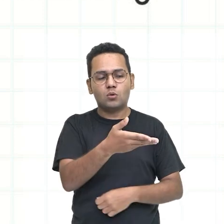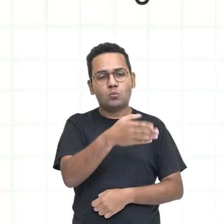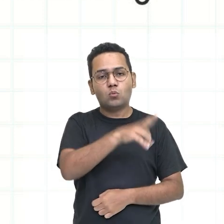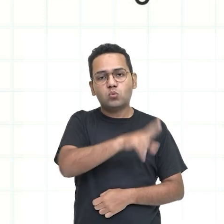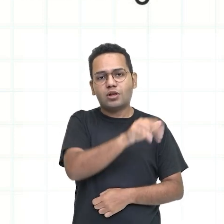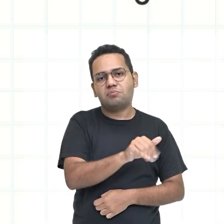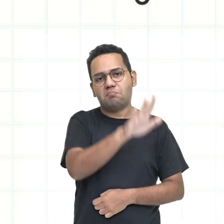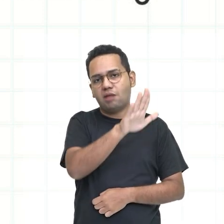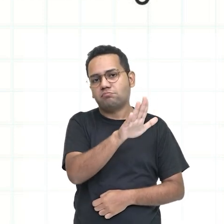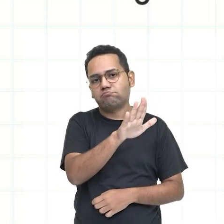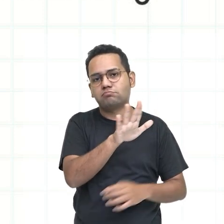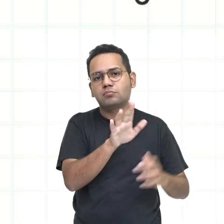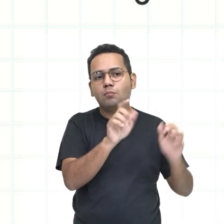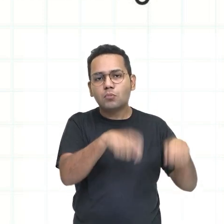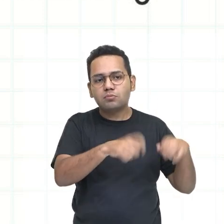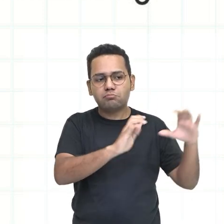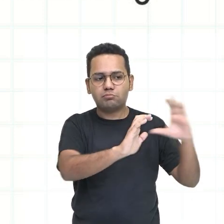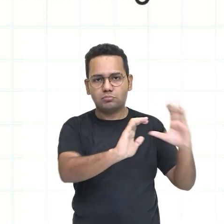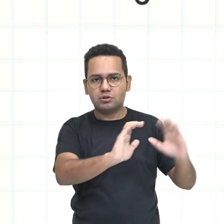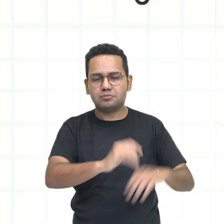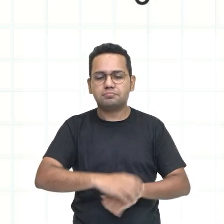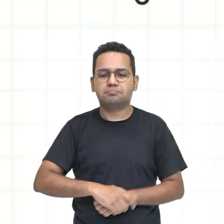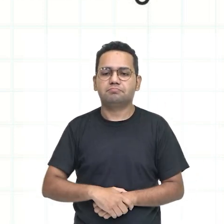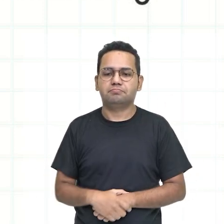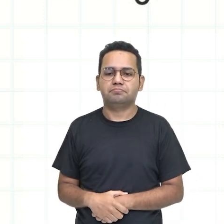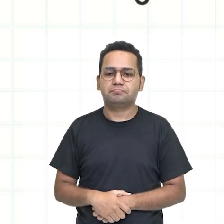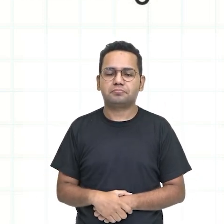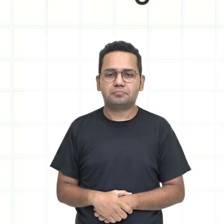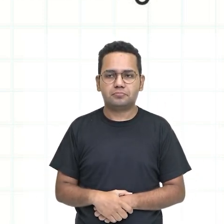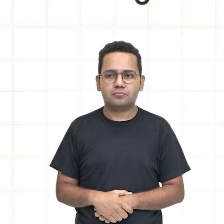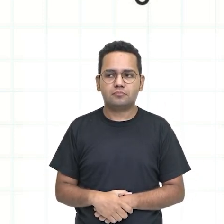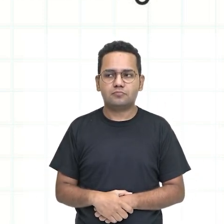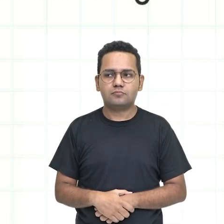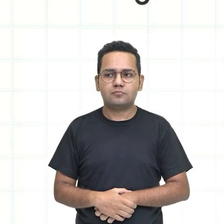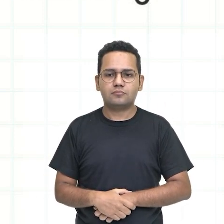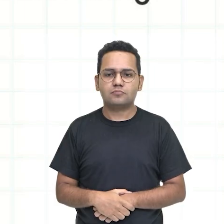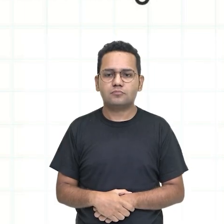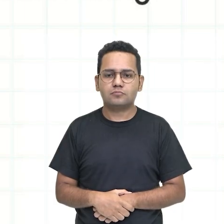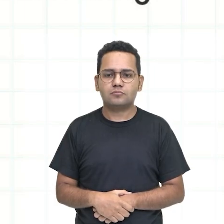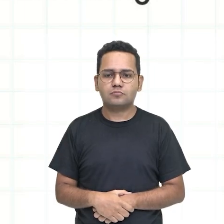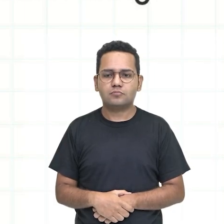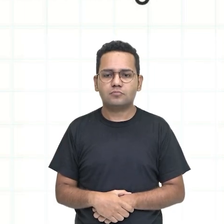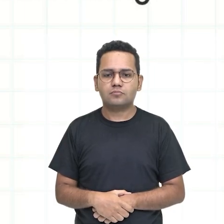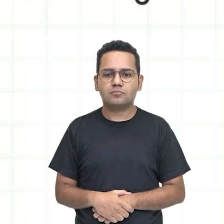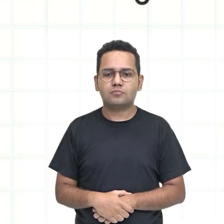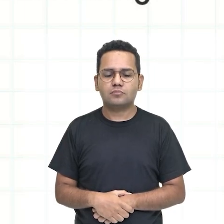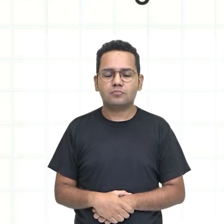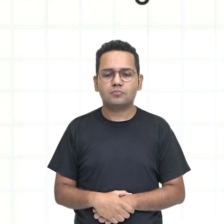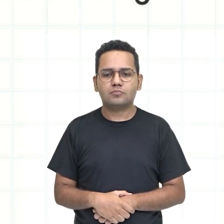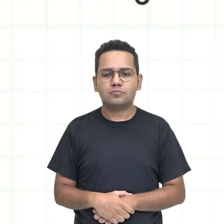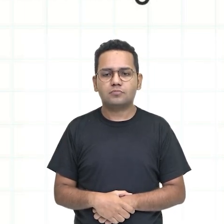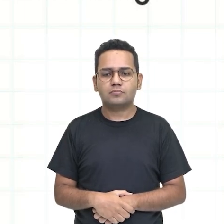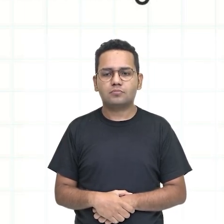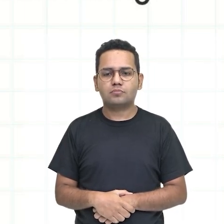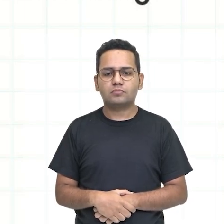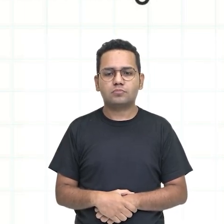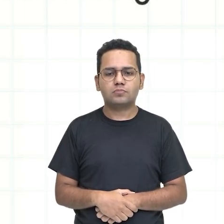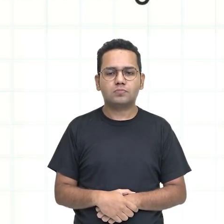comunicação. And it is certainly a powerful tool in our communication toolbox. E é